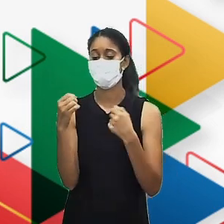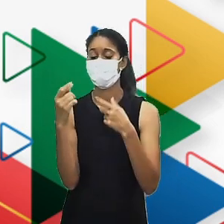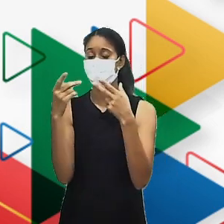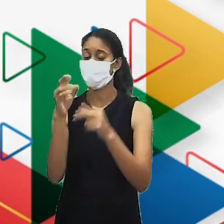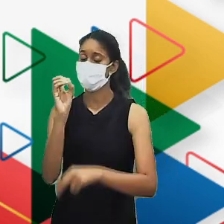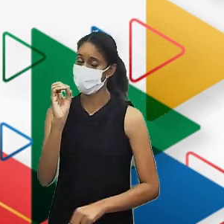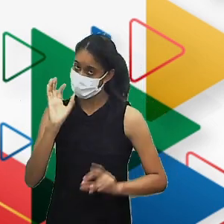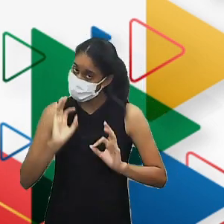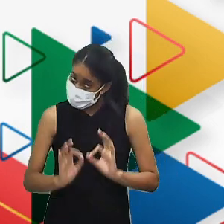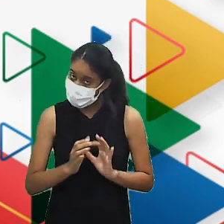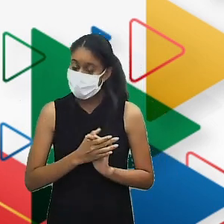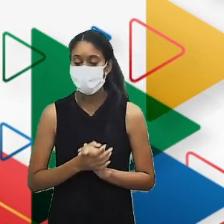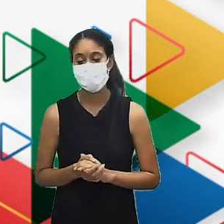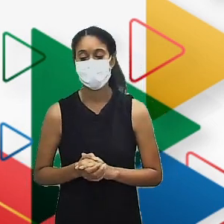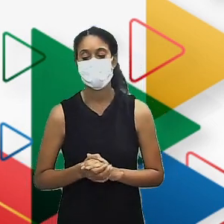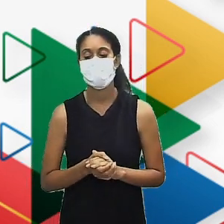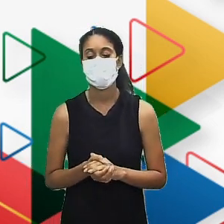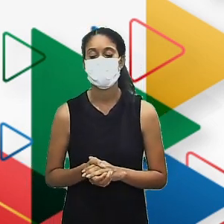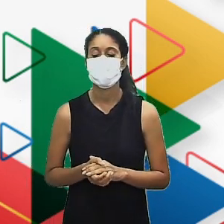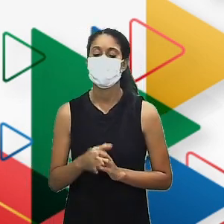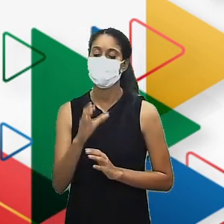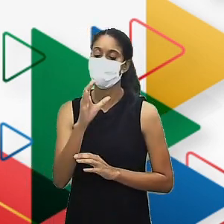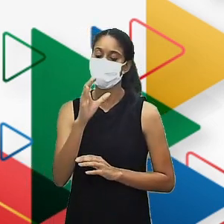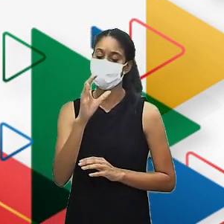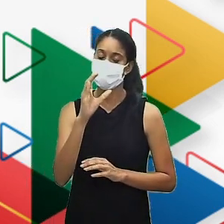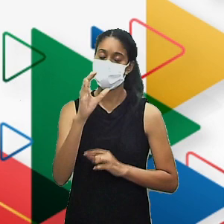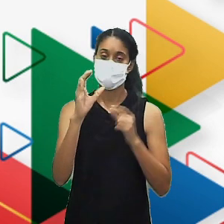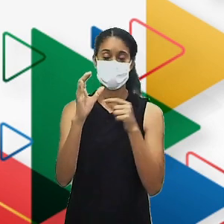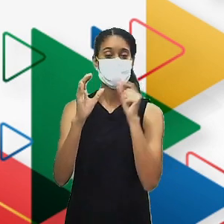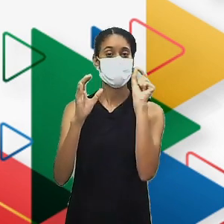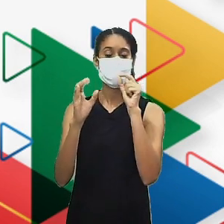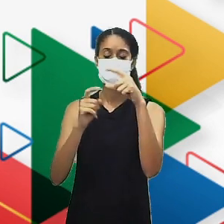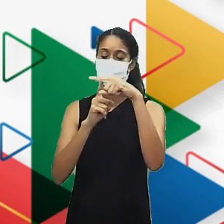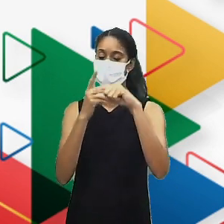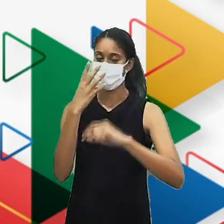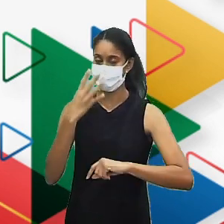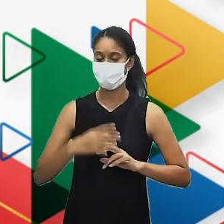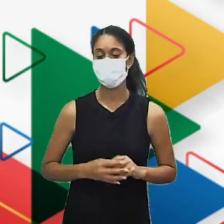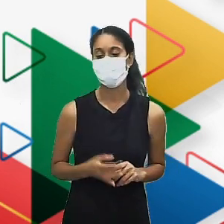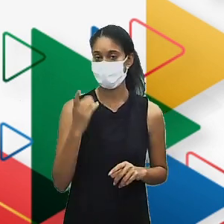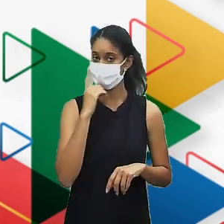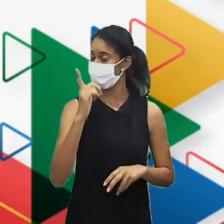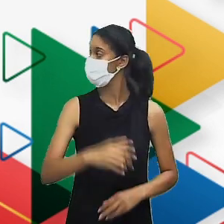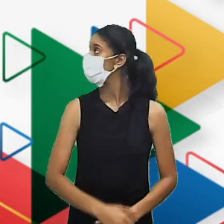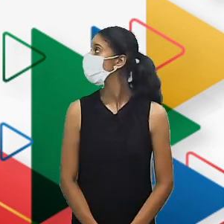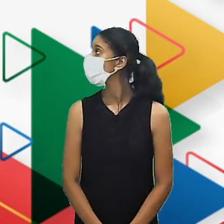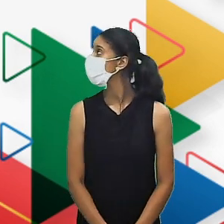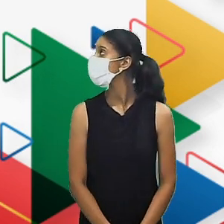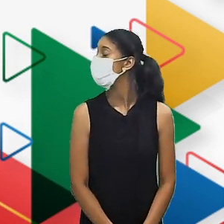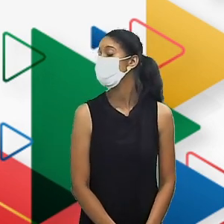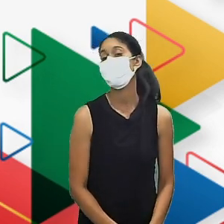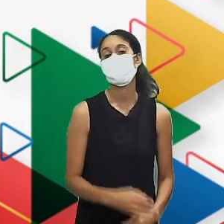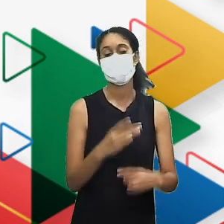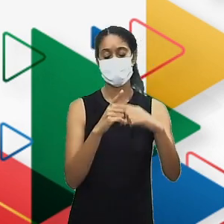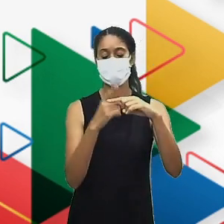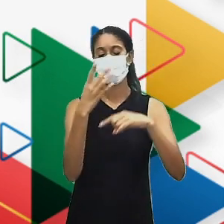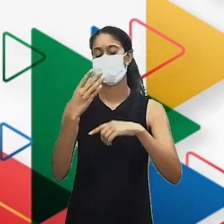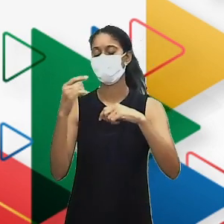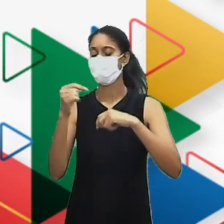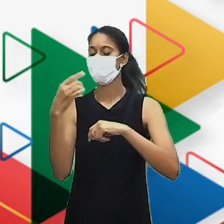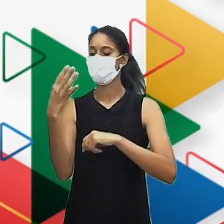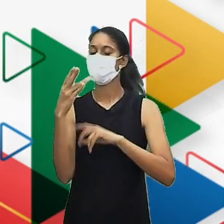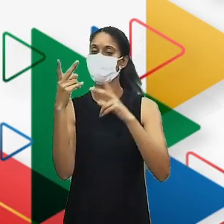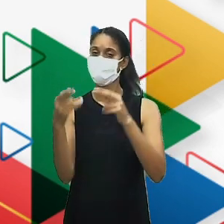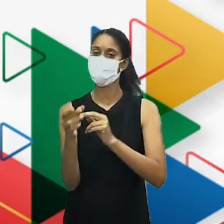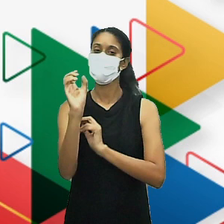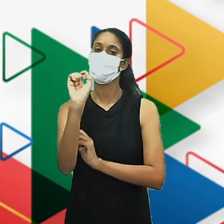né, gente? Tem que dar 0. Então, aqui o carbono tem que ser mais 4. Tá vendo aí? Então, ó, mais 4 menos 4 igual a 0.